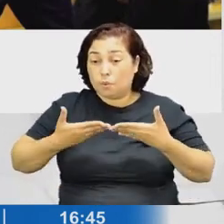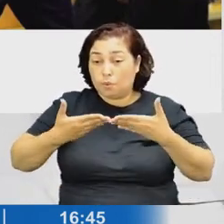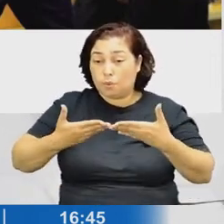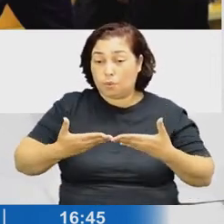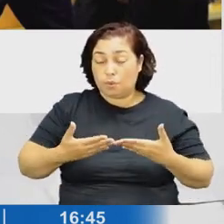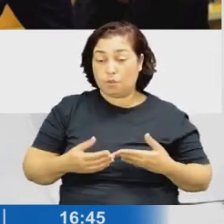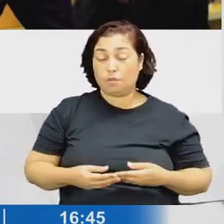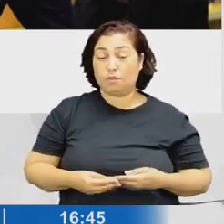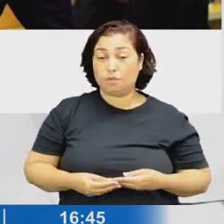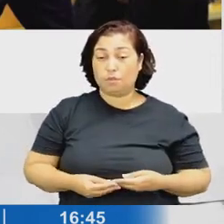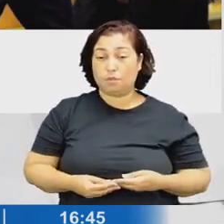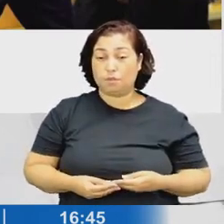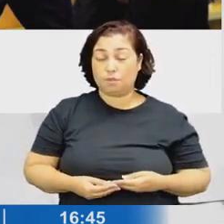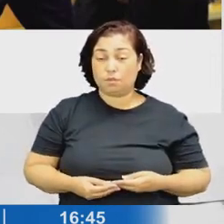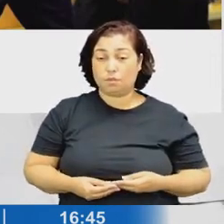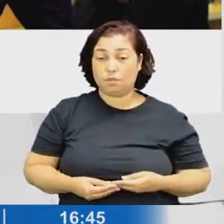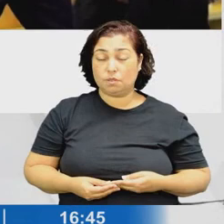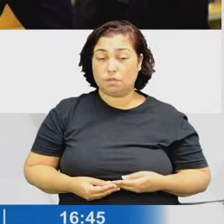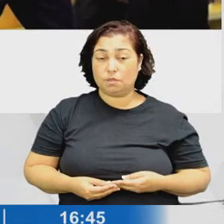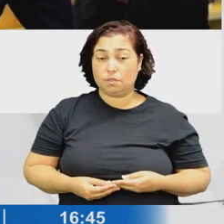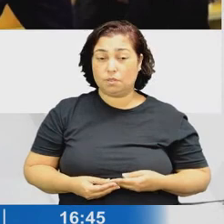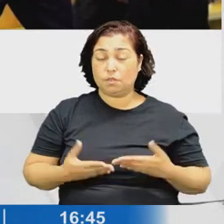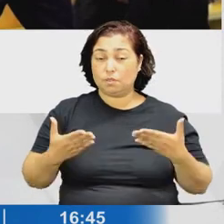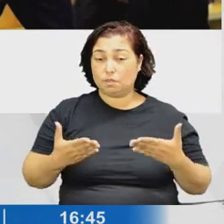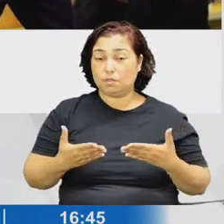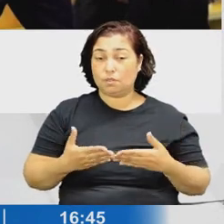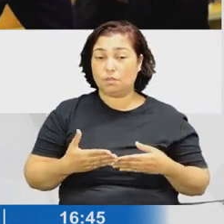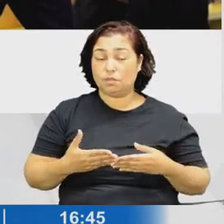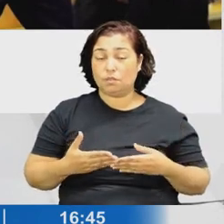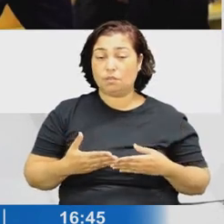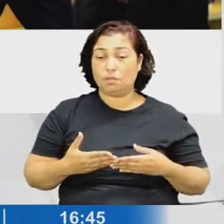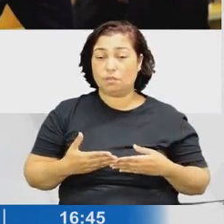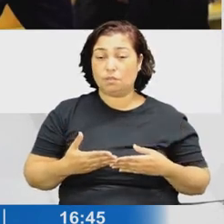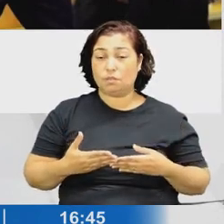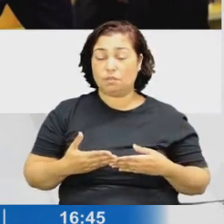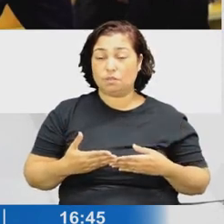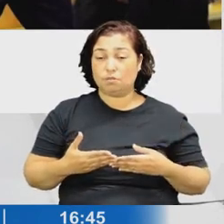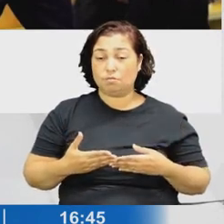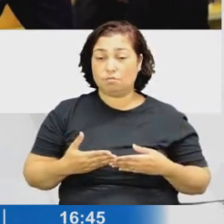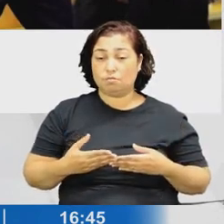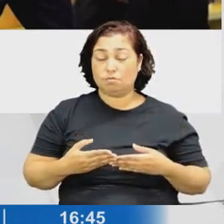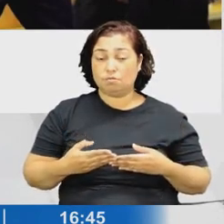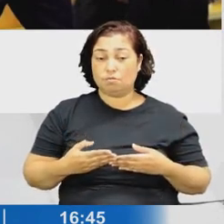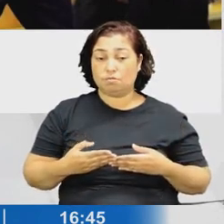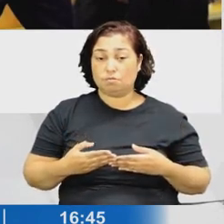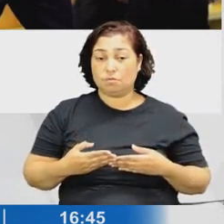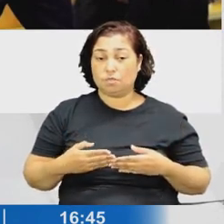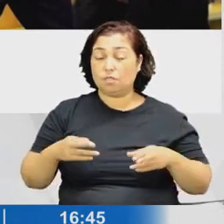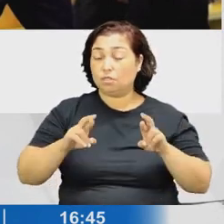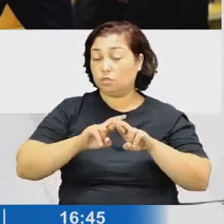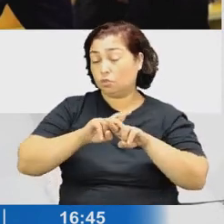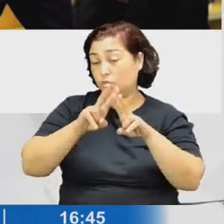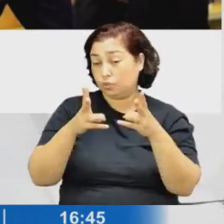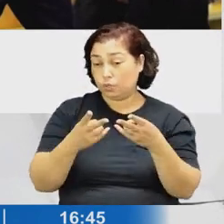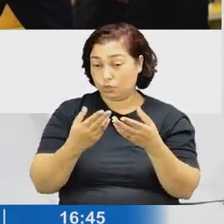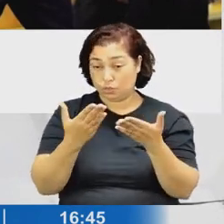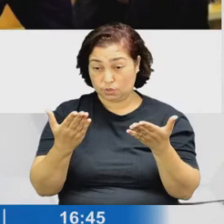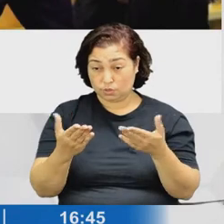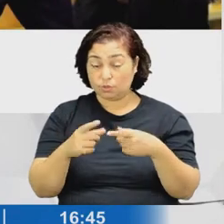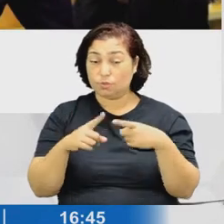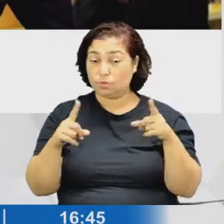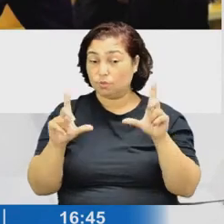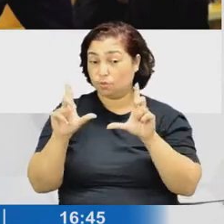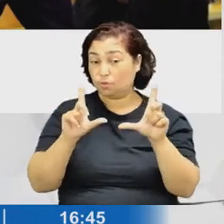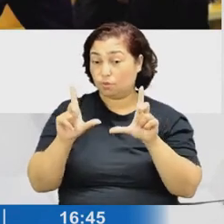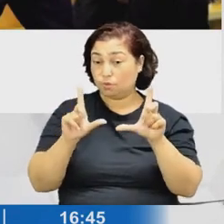policial né vou passar outra coisa cuidado segura essas imagens assim brincando é diferente já é outra estratégia faz uma